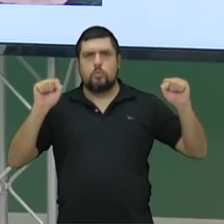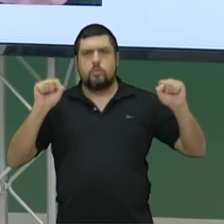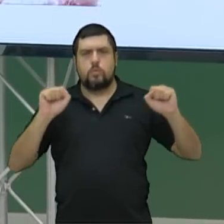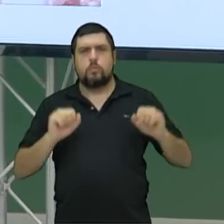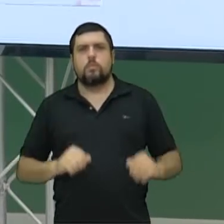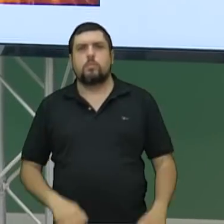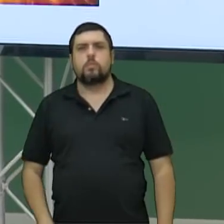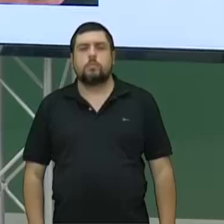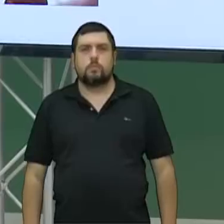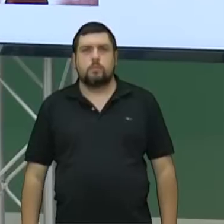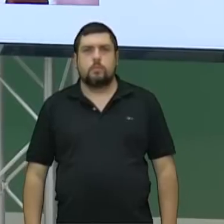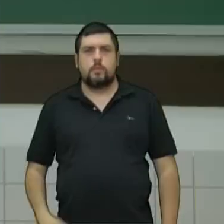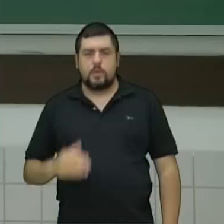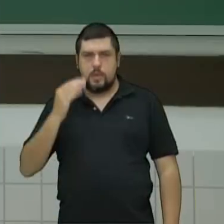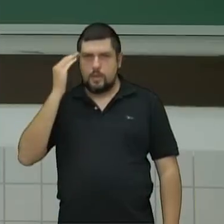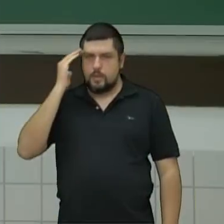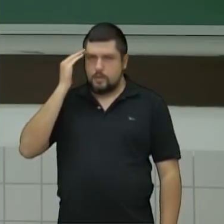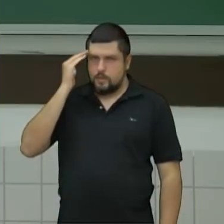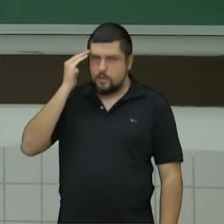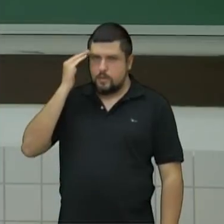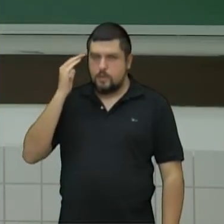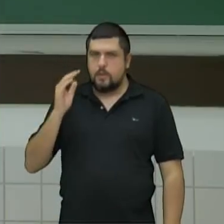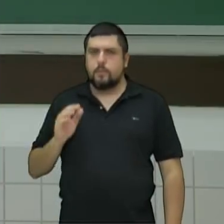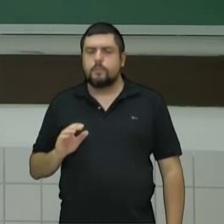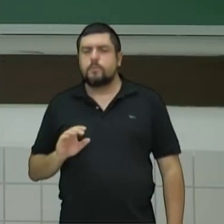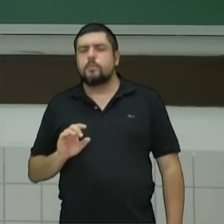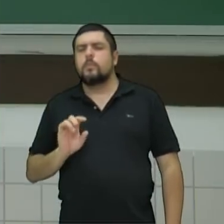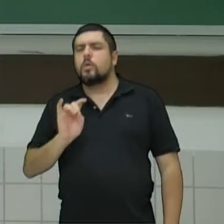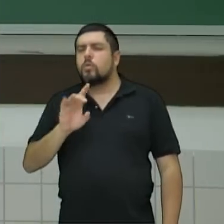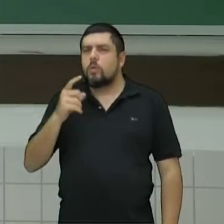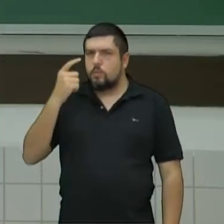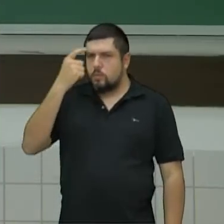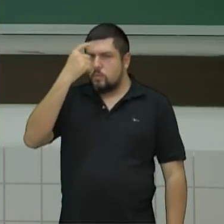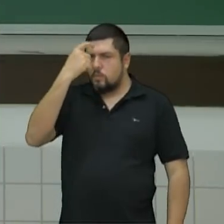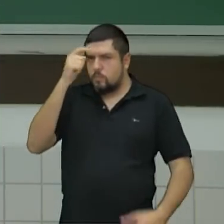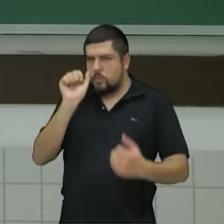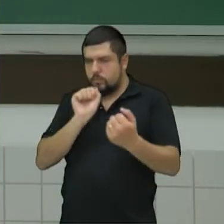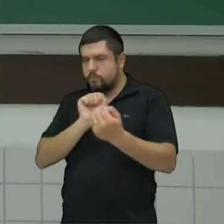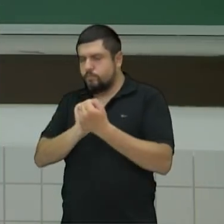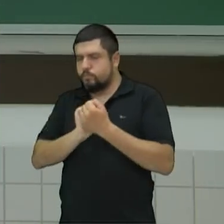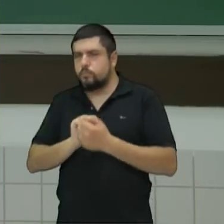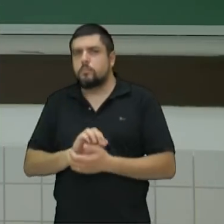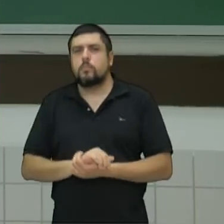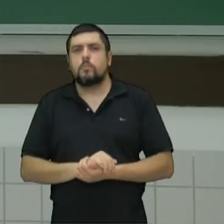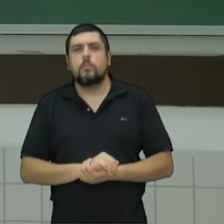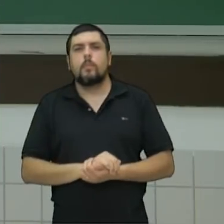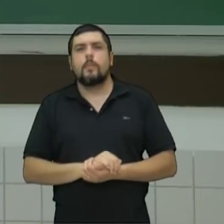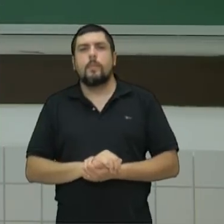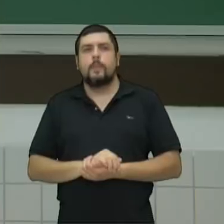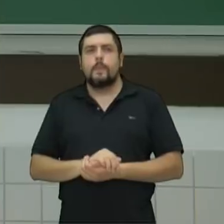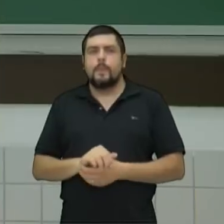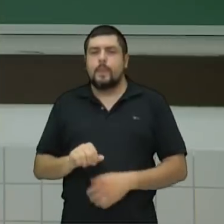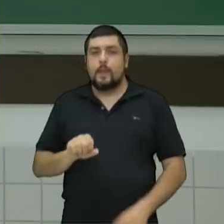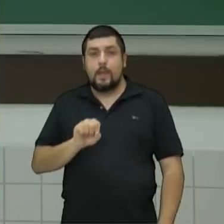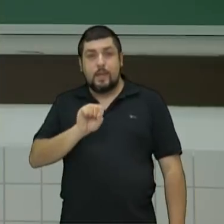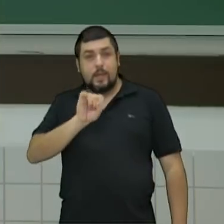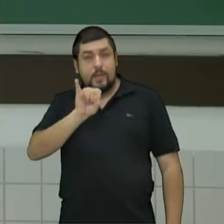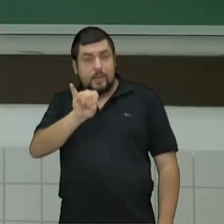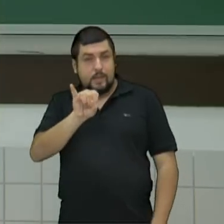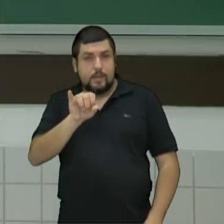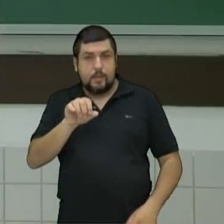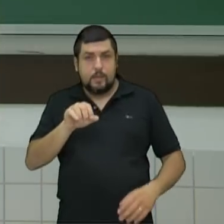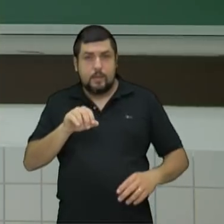cima. Certo? Ou seja, é só pense comigo. Se essa bancada ela for